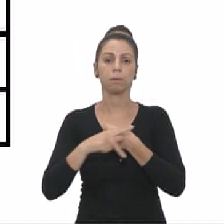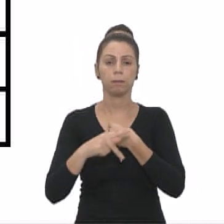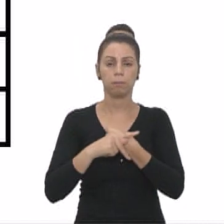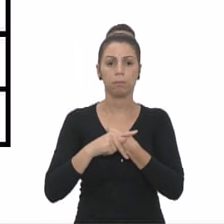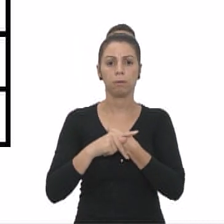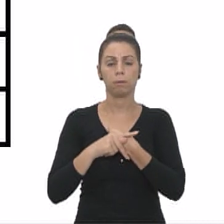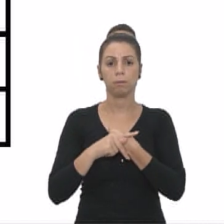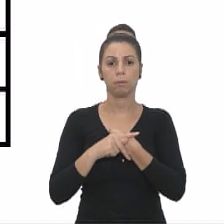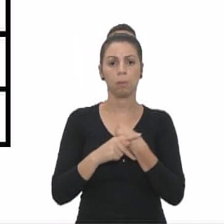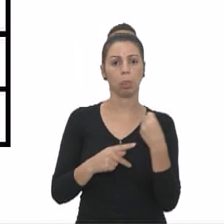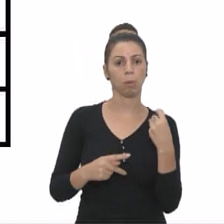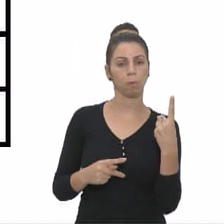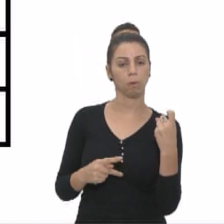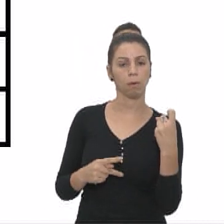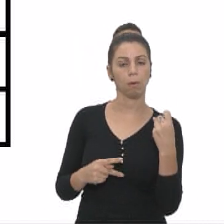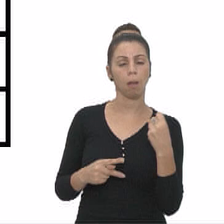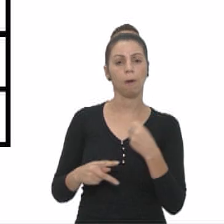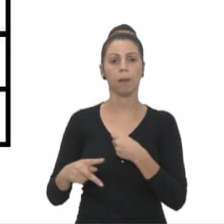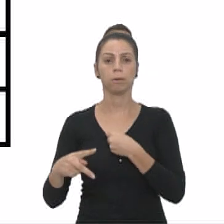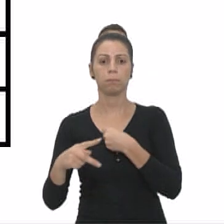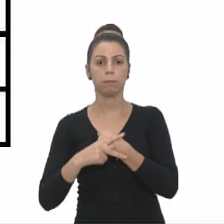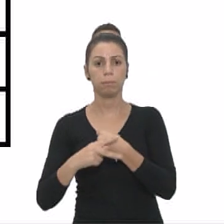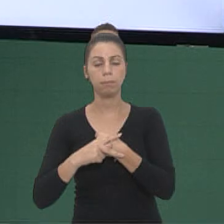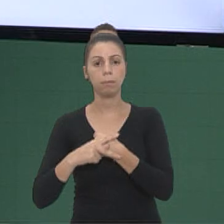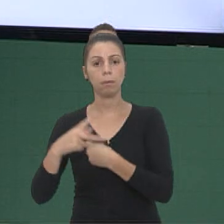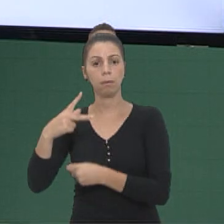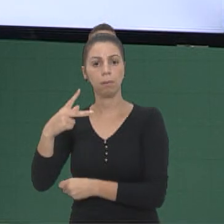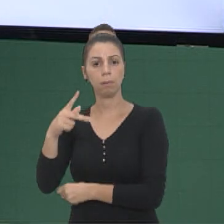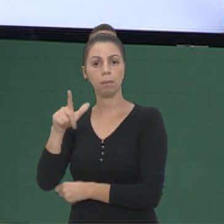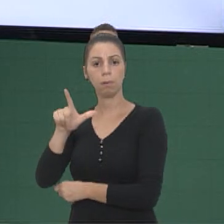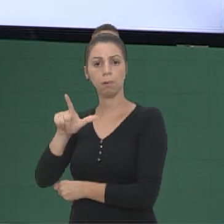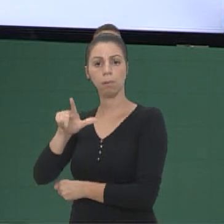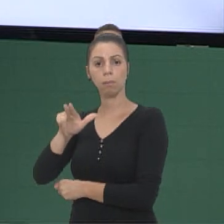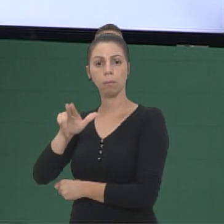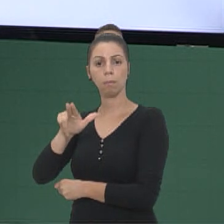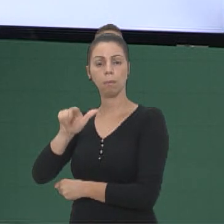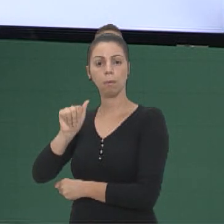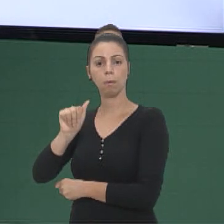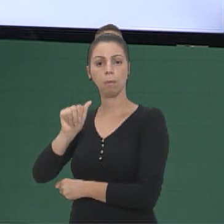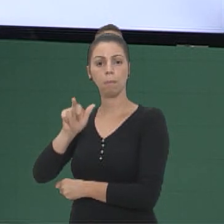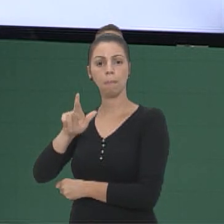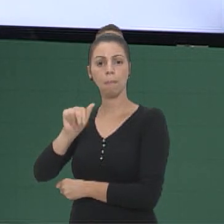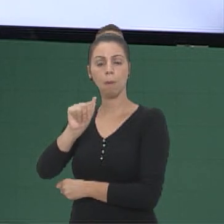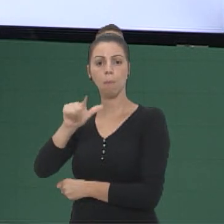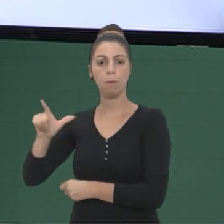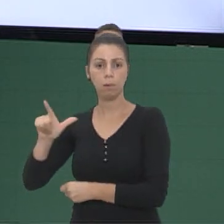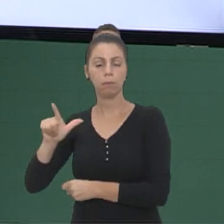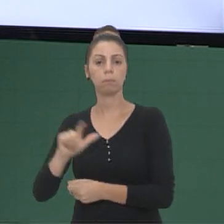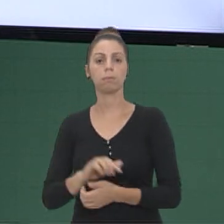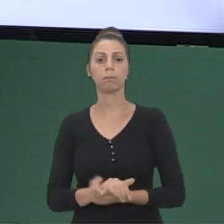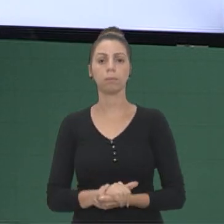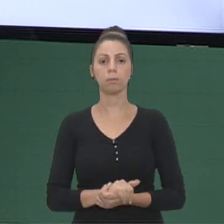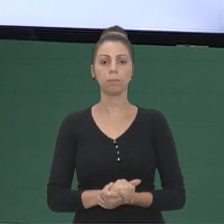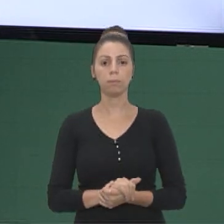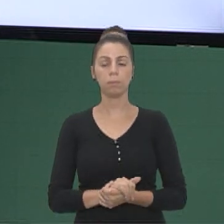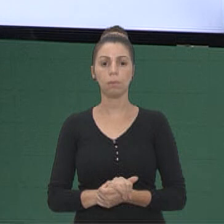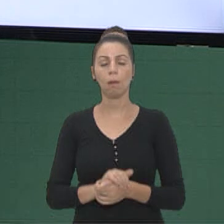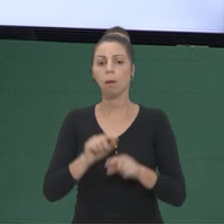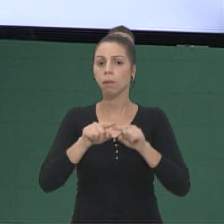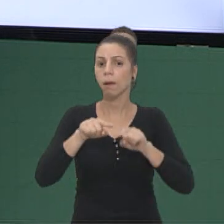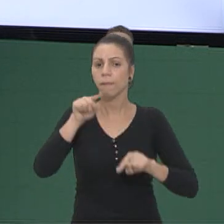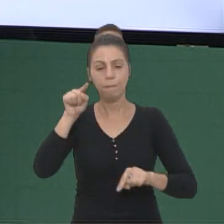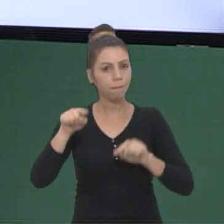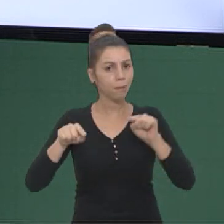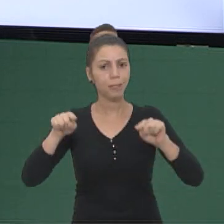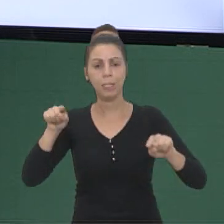no plural. E a primeira persona, yo. E aí, claro, muda o sonzinho, né? As variantes que